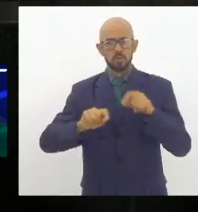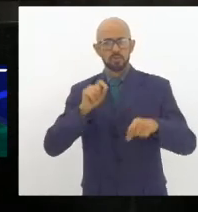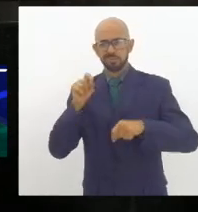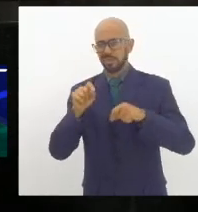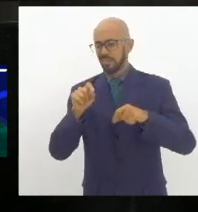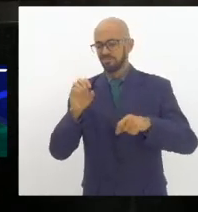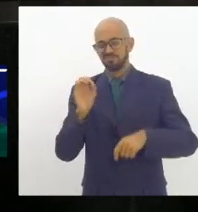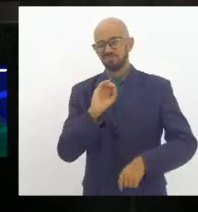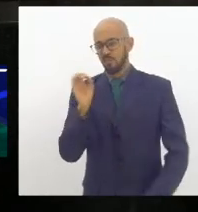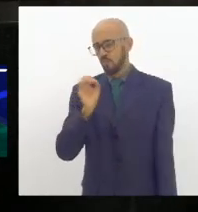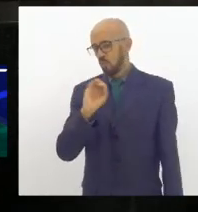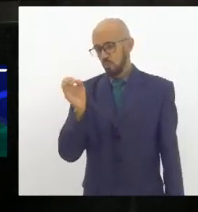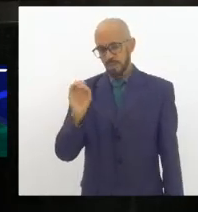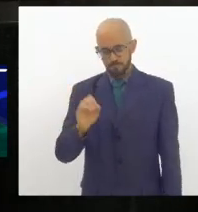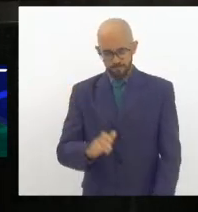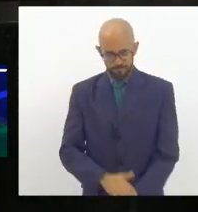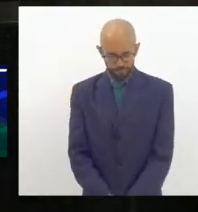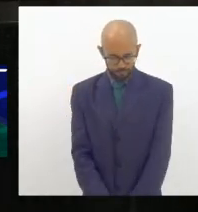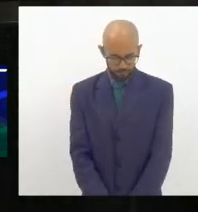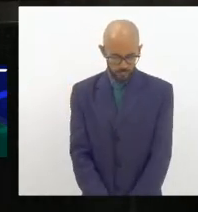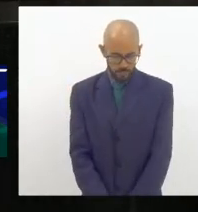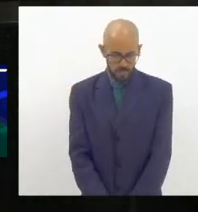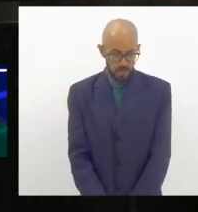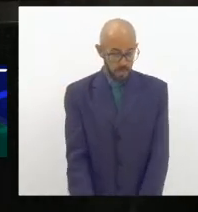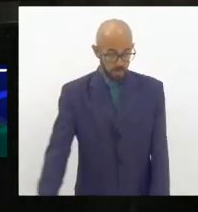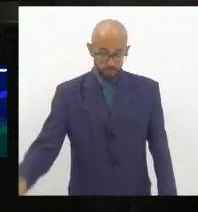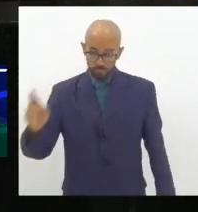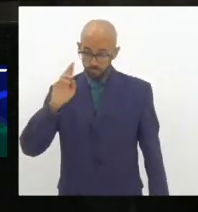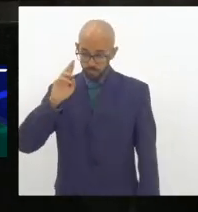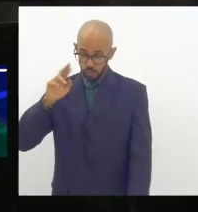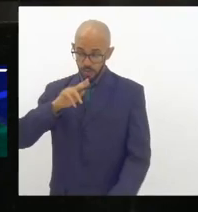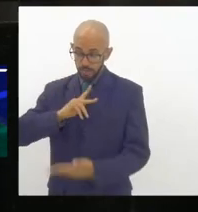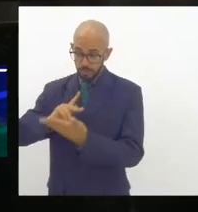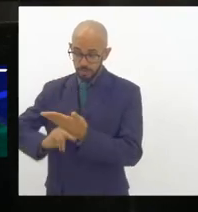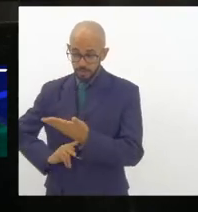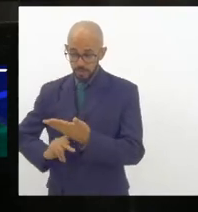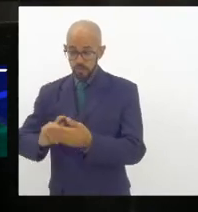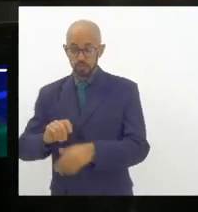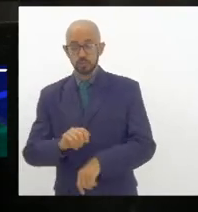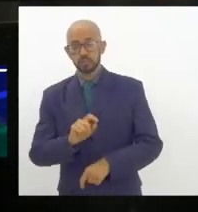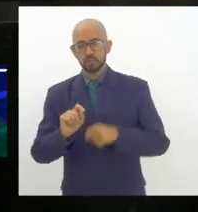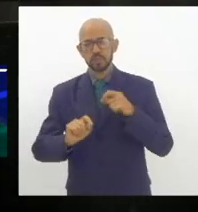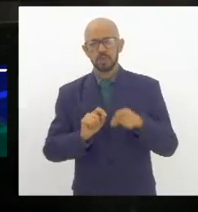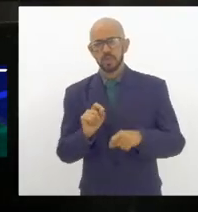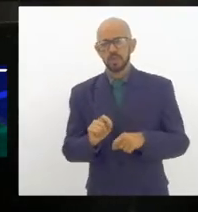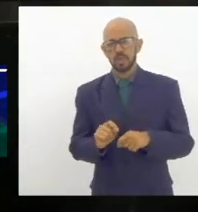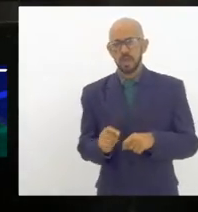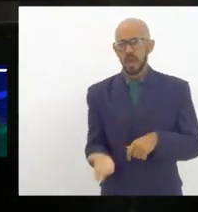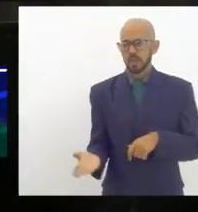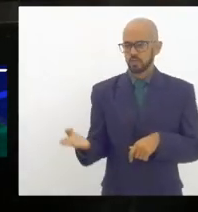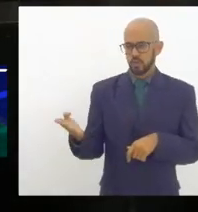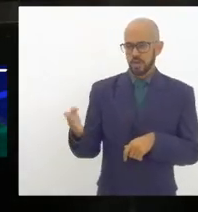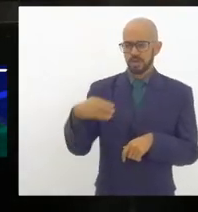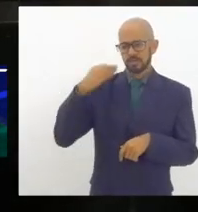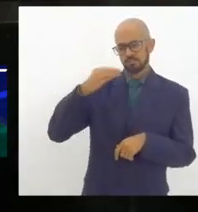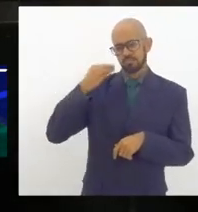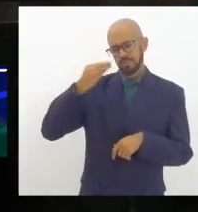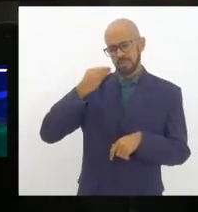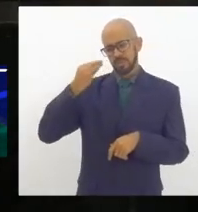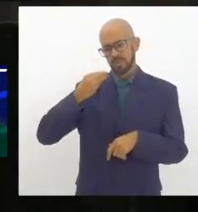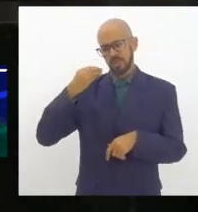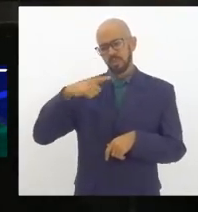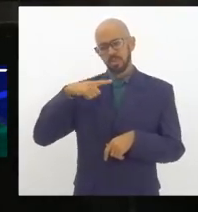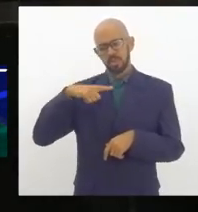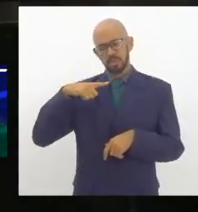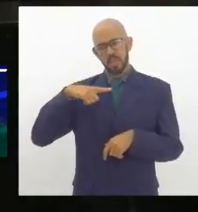nenhuma senhora presidente e a senhora tem experiência